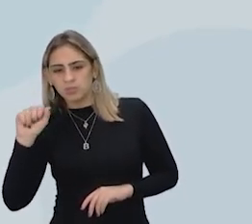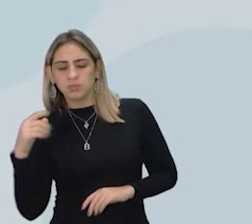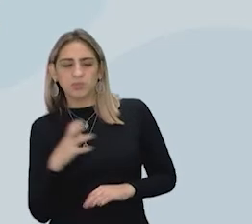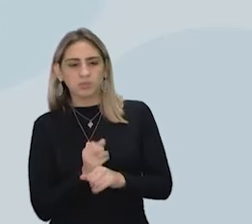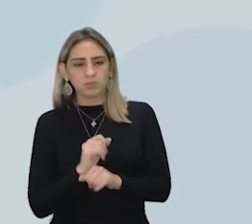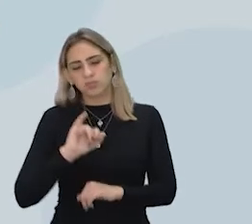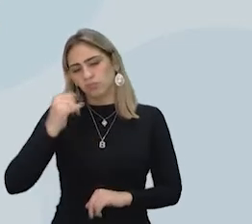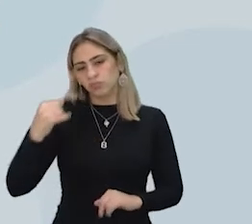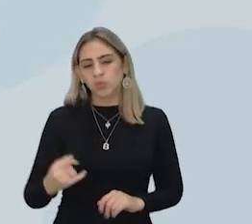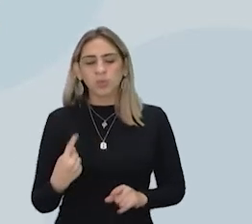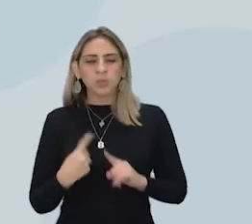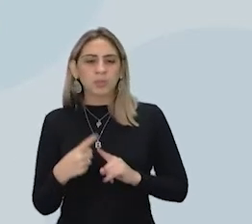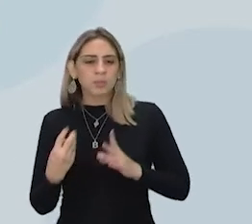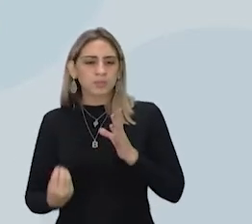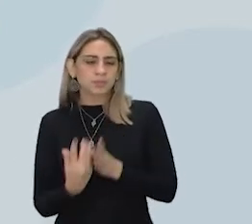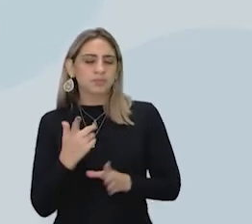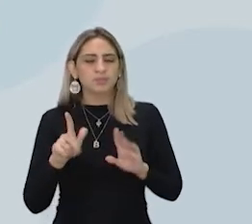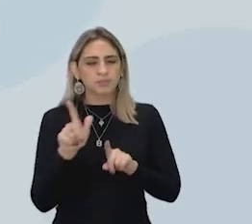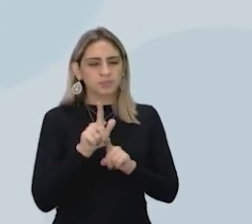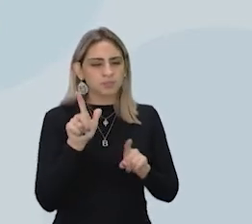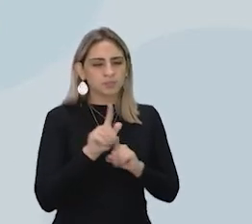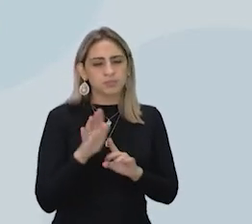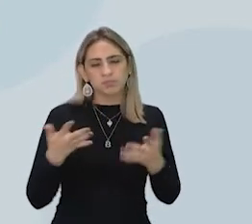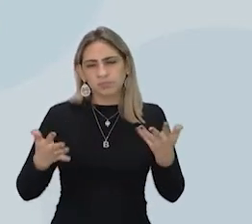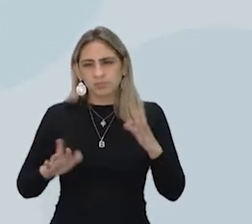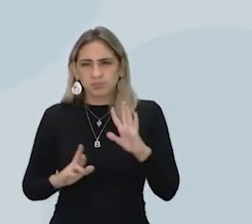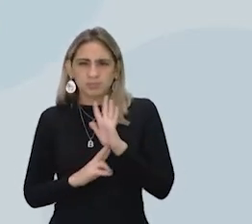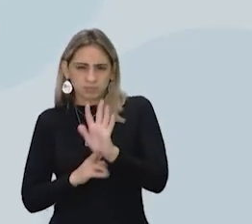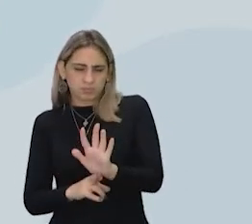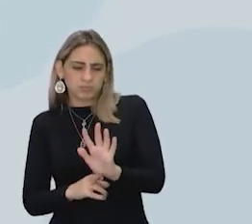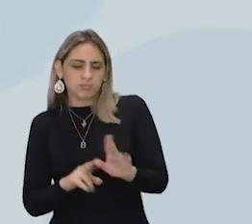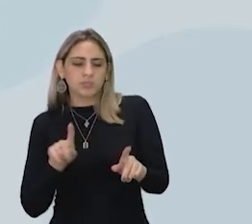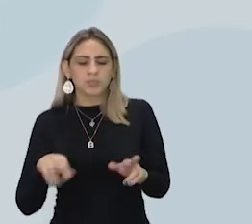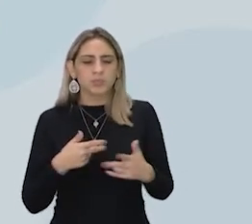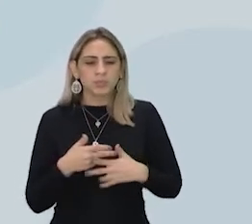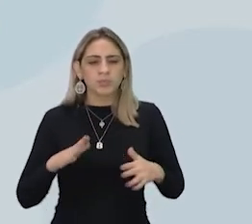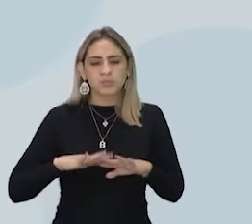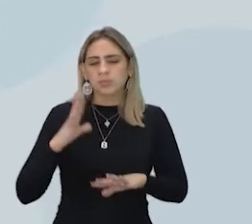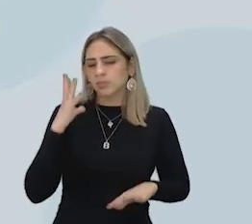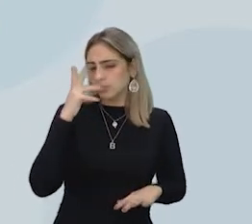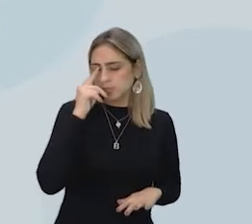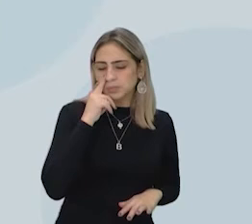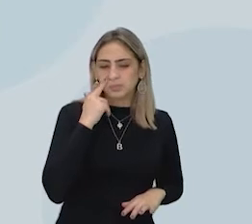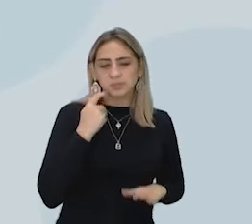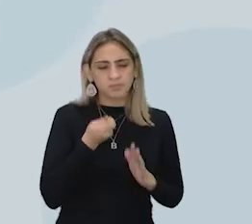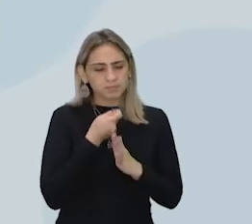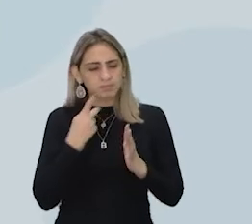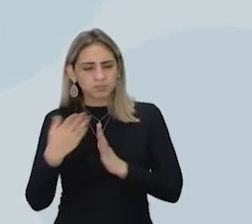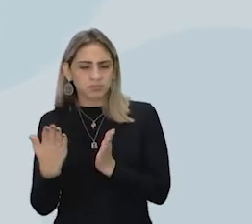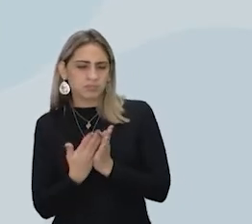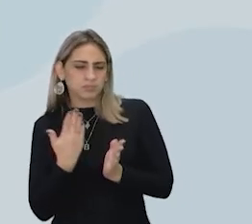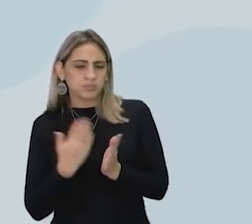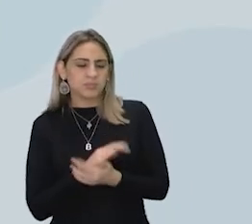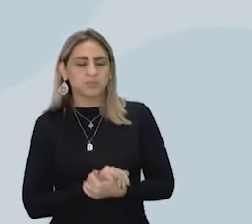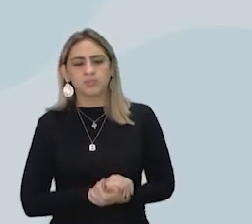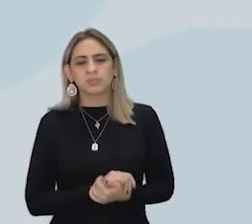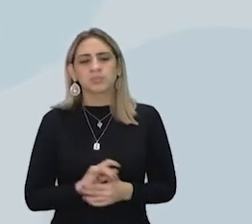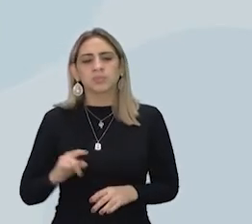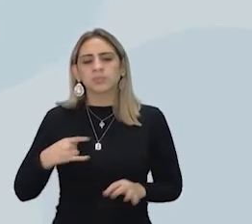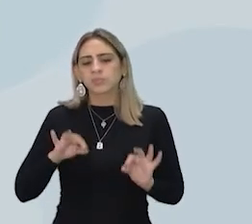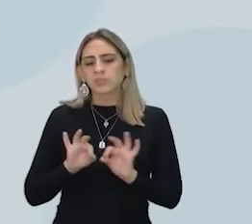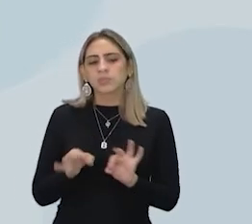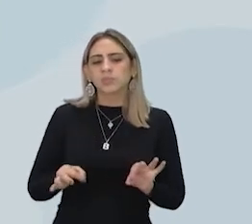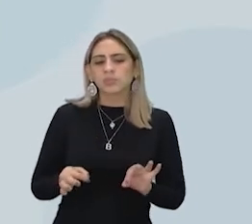de juros, porque aparecem umas letras aí meio esotéricas. Isso aqui é a coisa mais linda, anota no seu caderno. A gente vai só